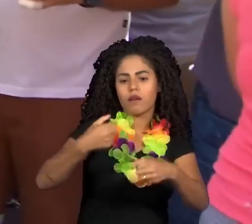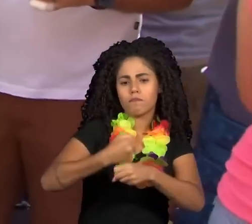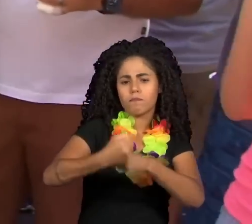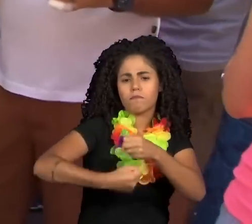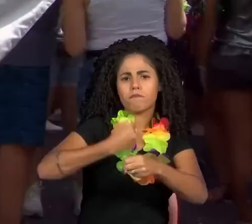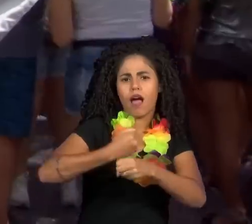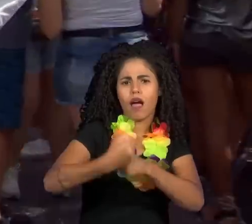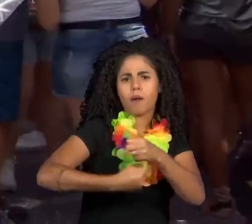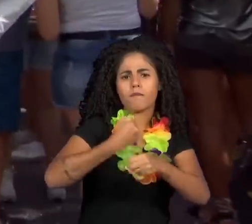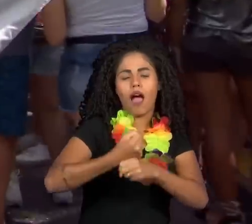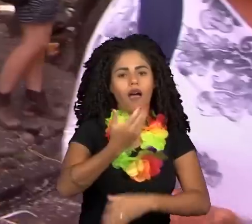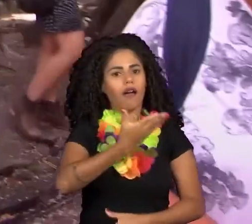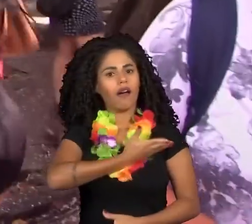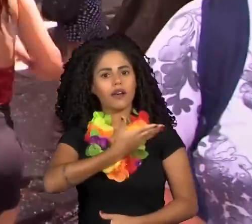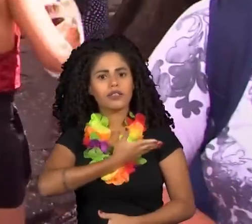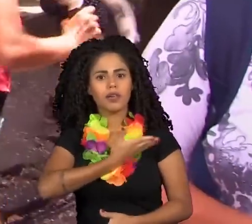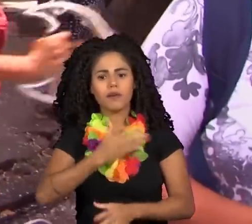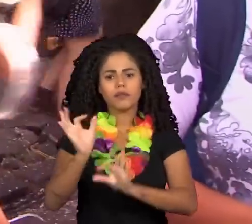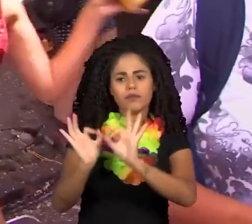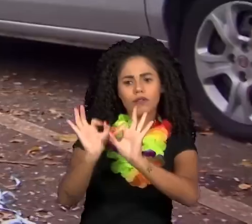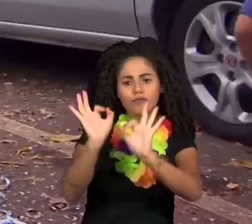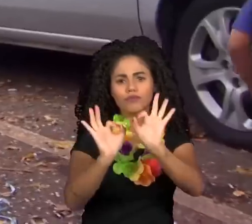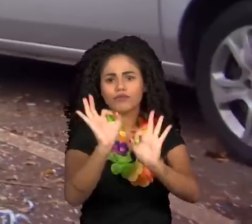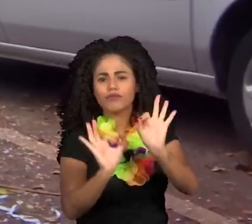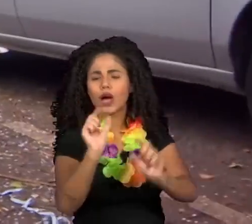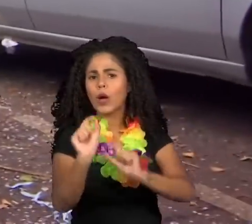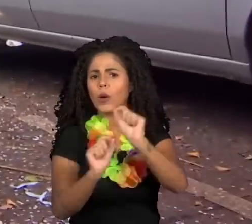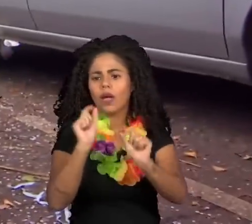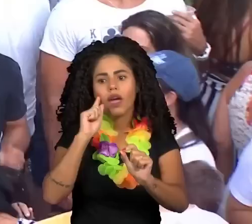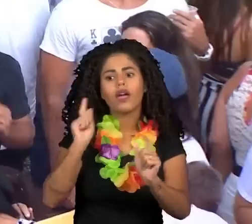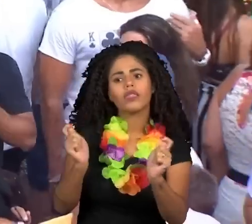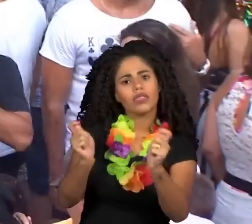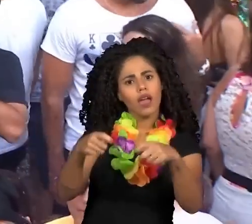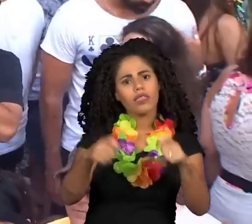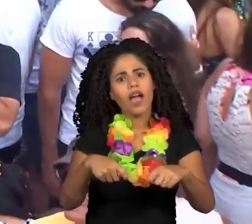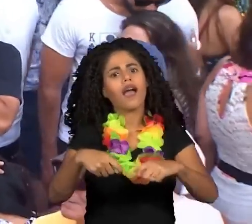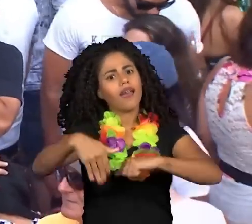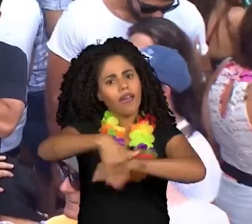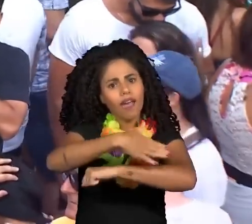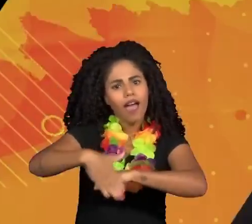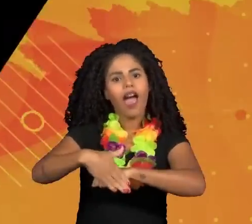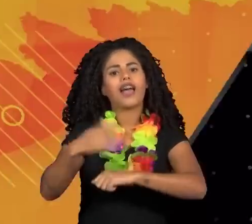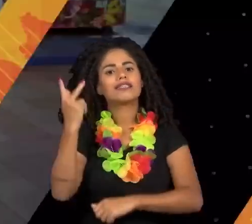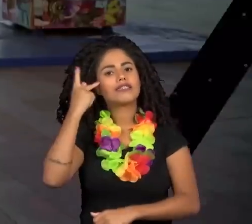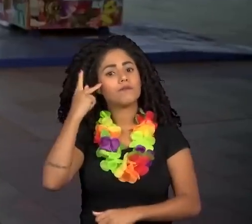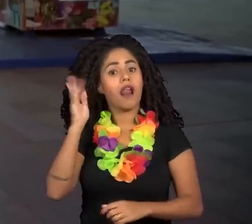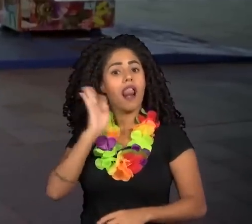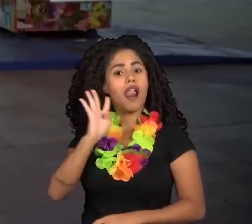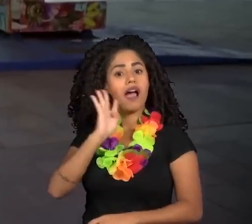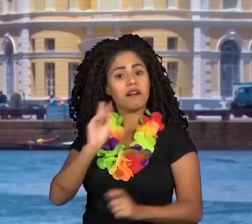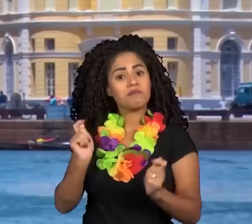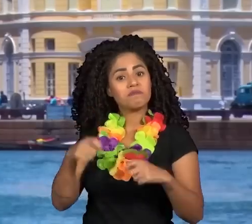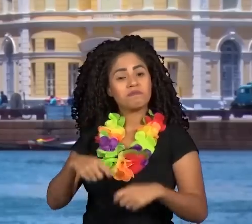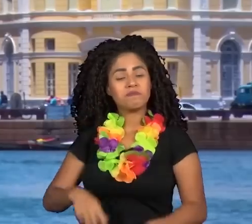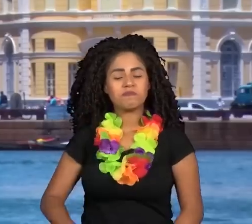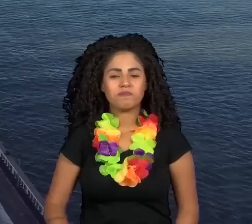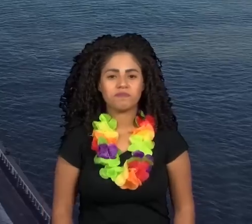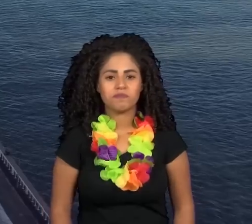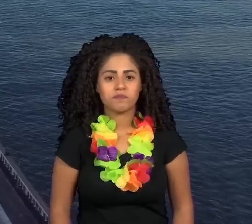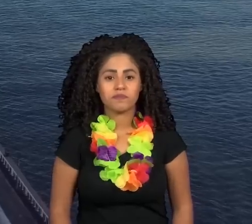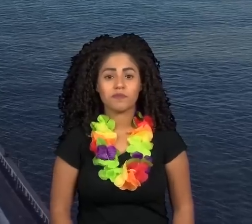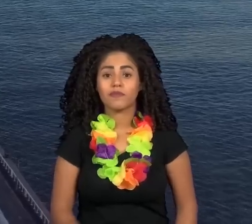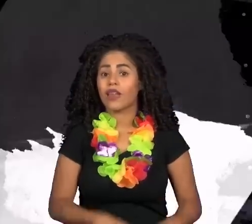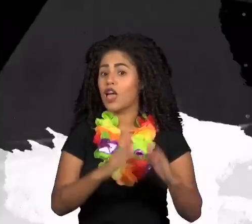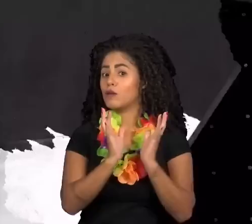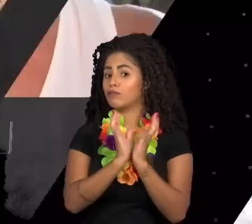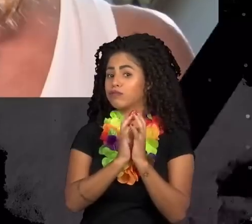os próprios amigos foram vendo que tinha carnaval em São Paulo, que era legal. O Carnaval do